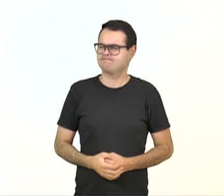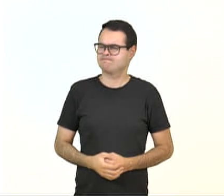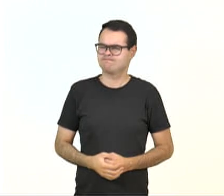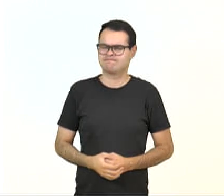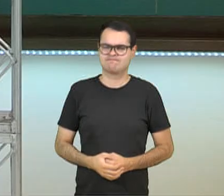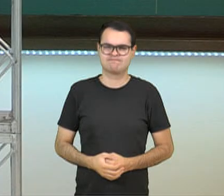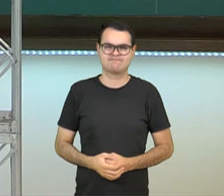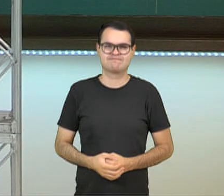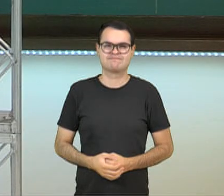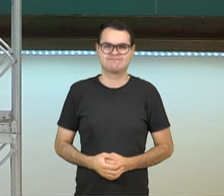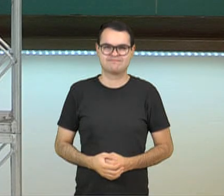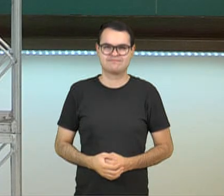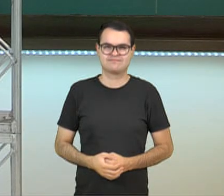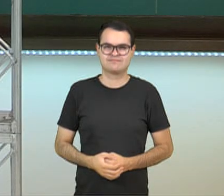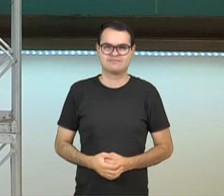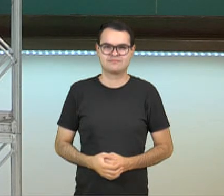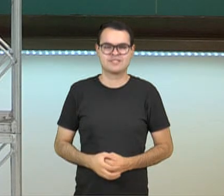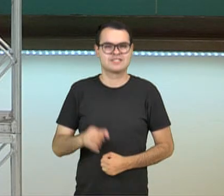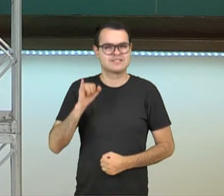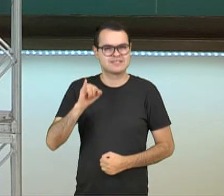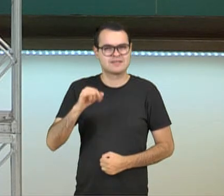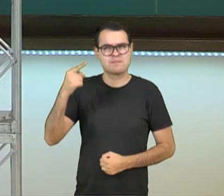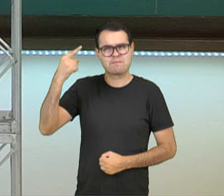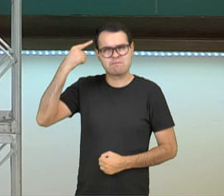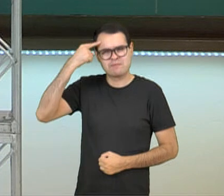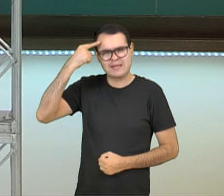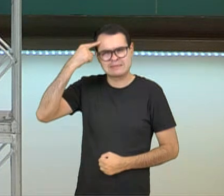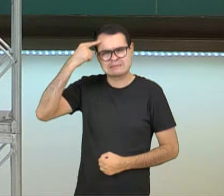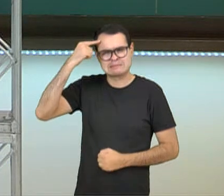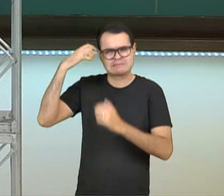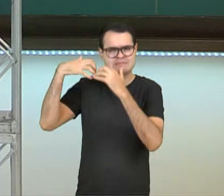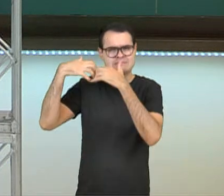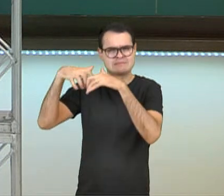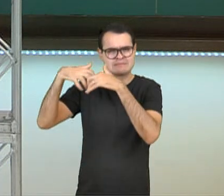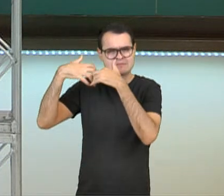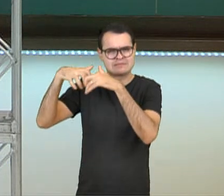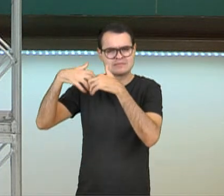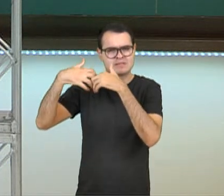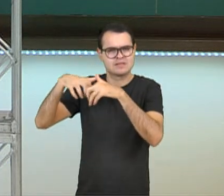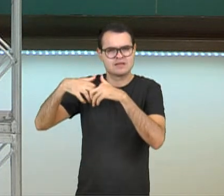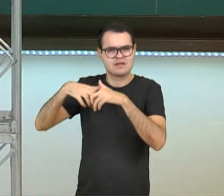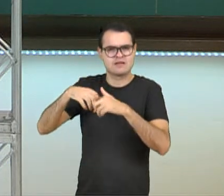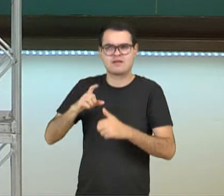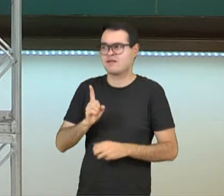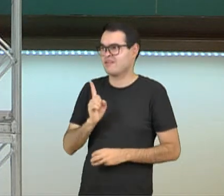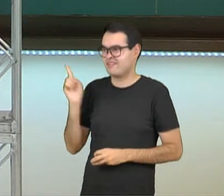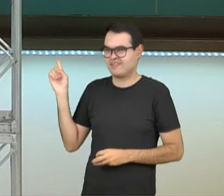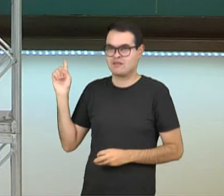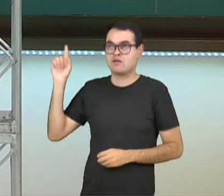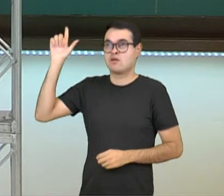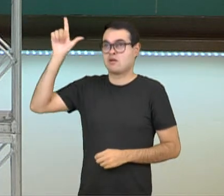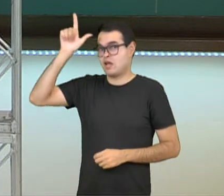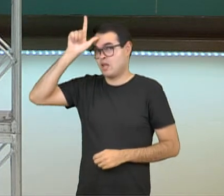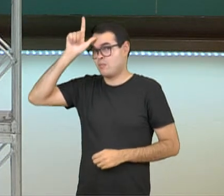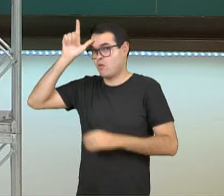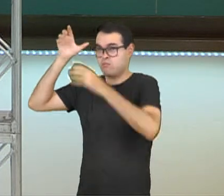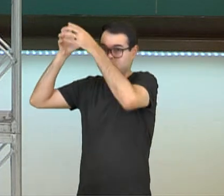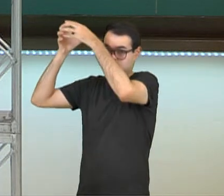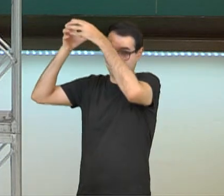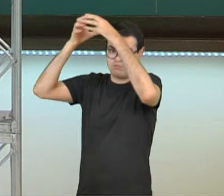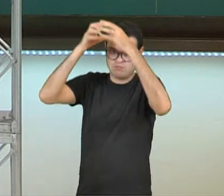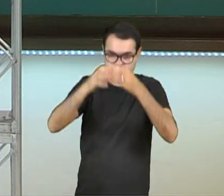Gente, se você parar para raciocinar aqui, eles dividiram o povo. Olha